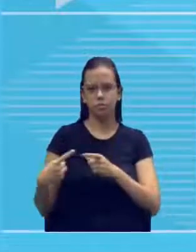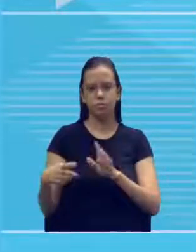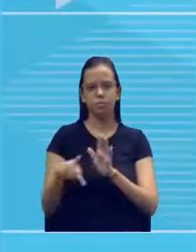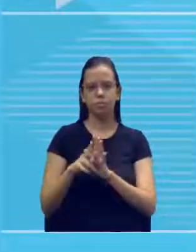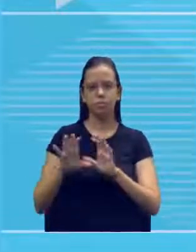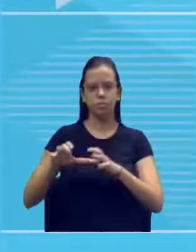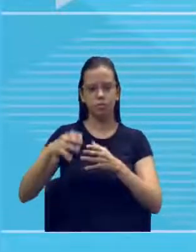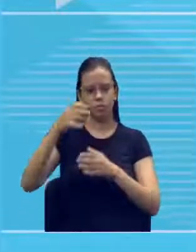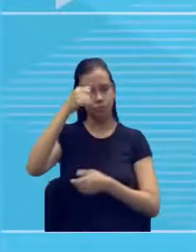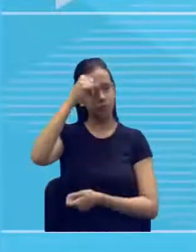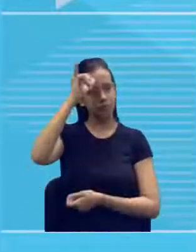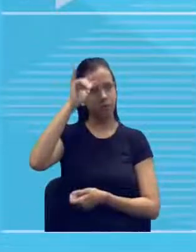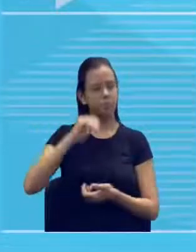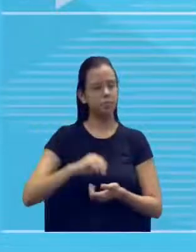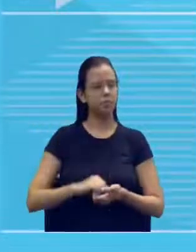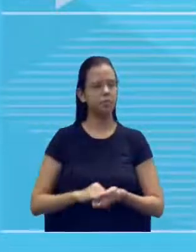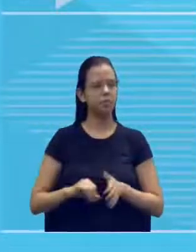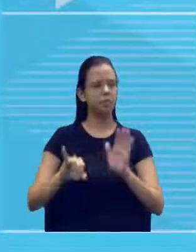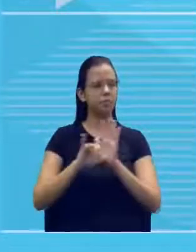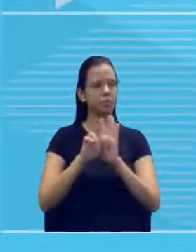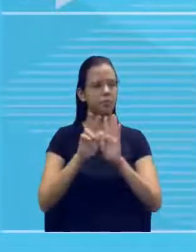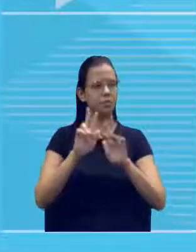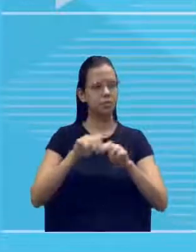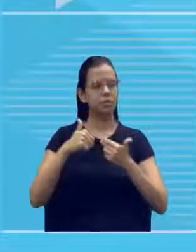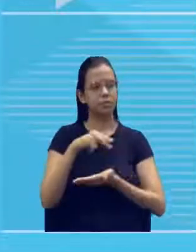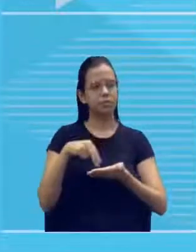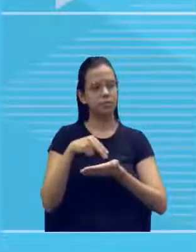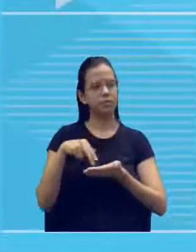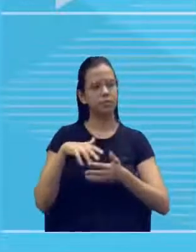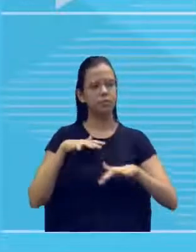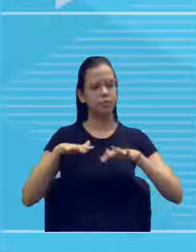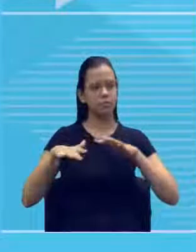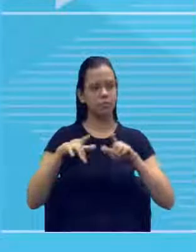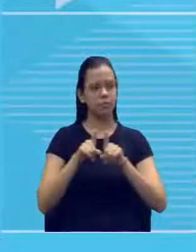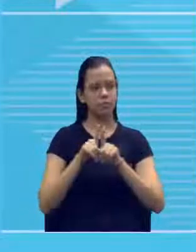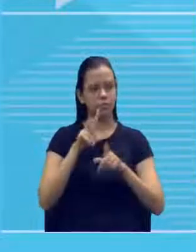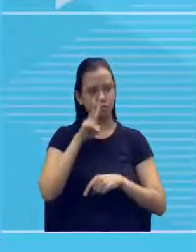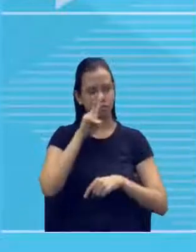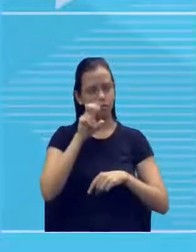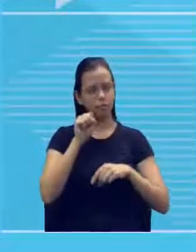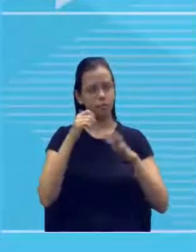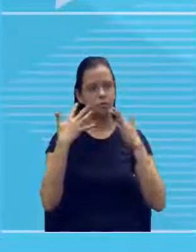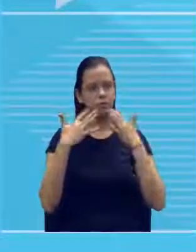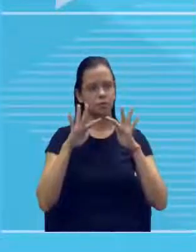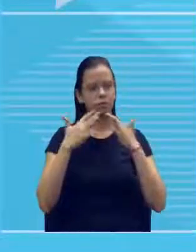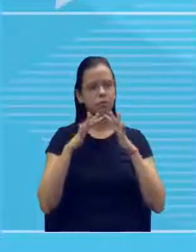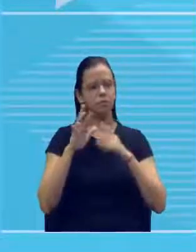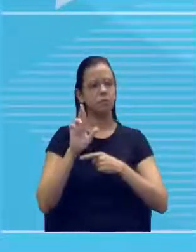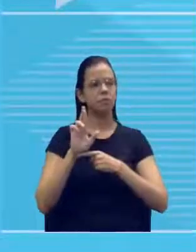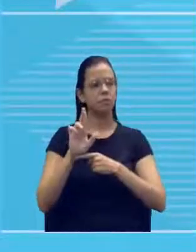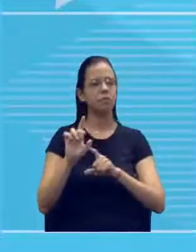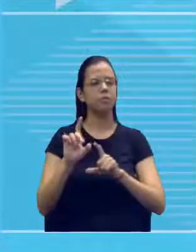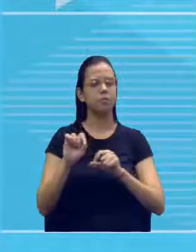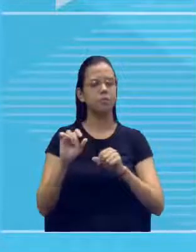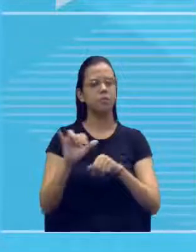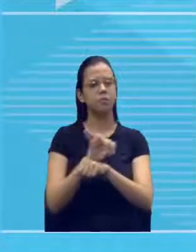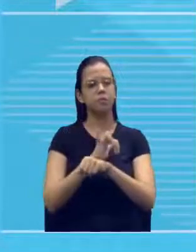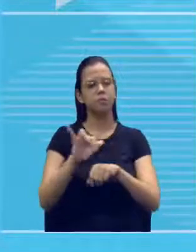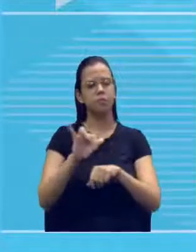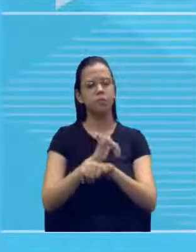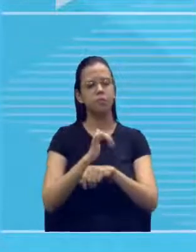A identificação pela dança com os movimentos e as forças naturais representa uma forma de o homem